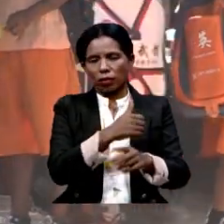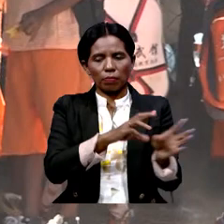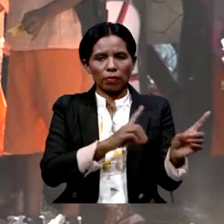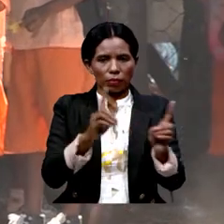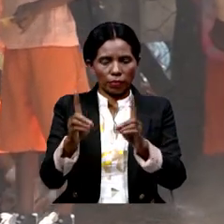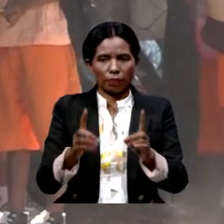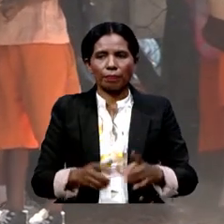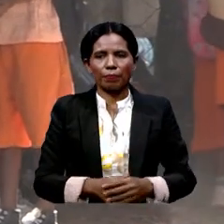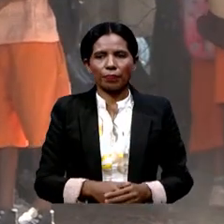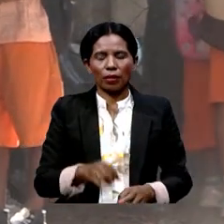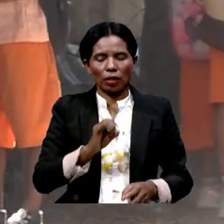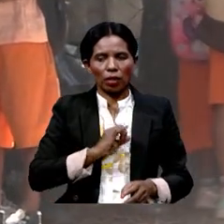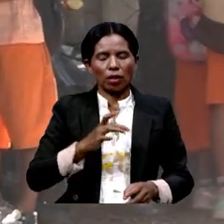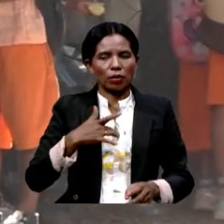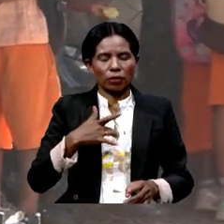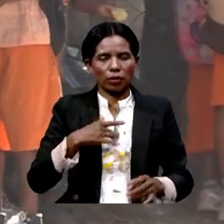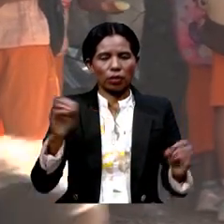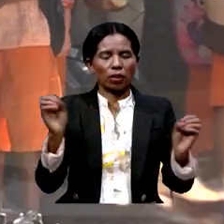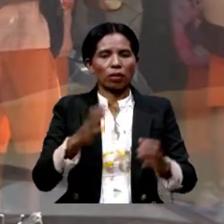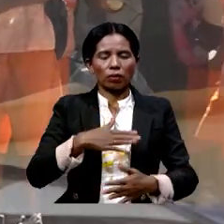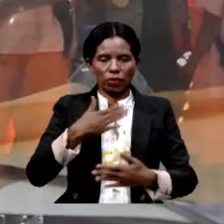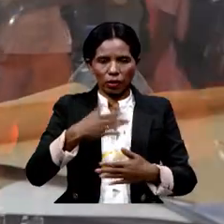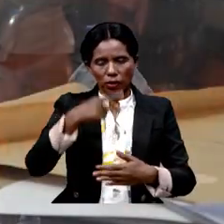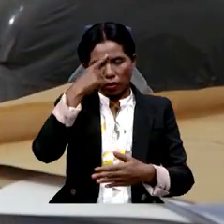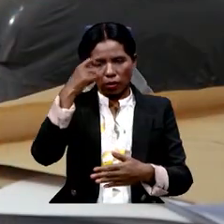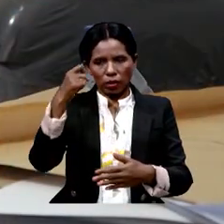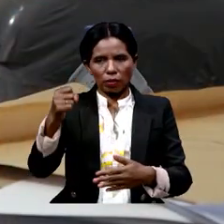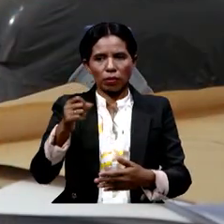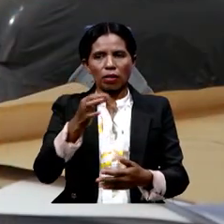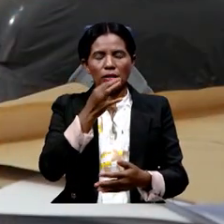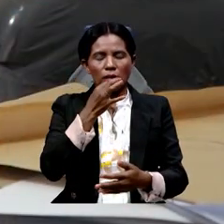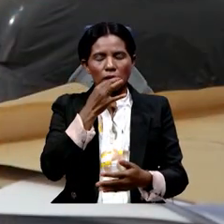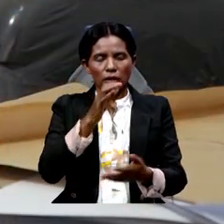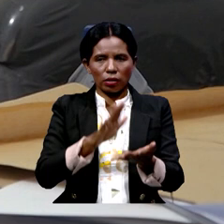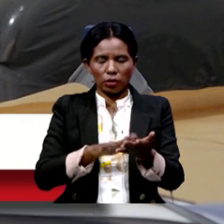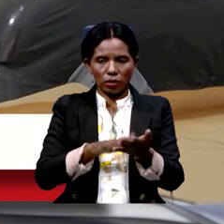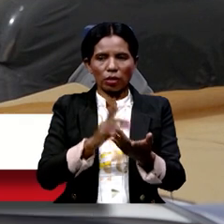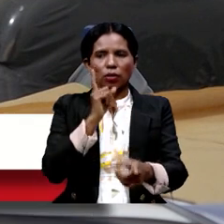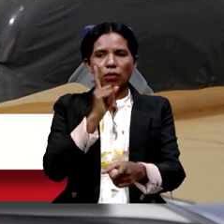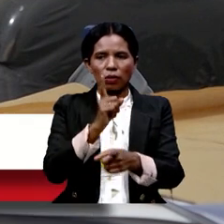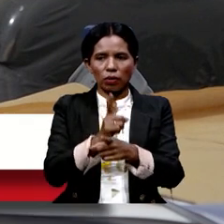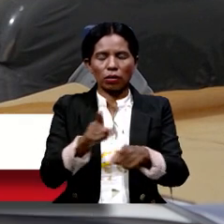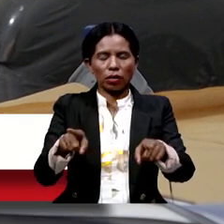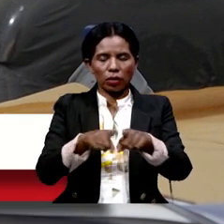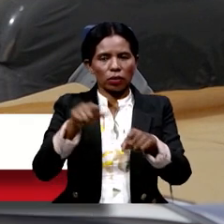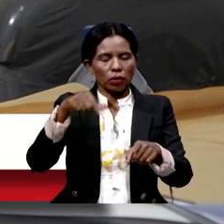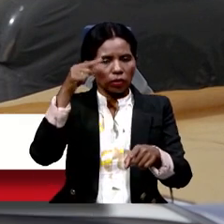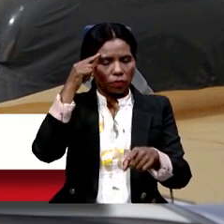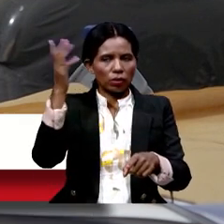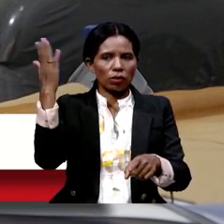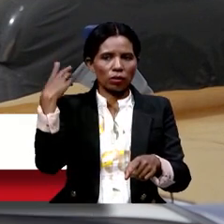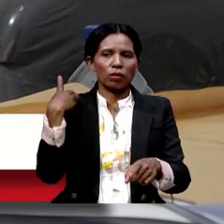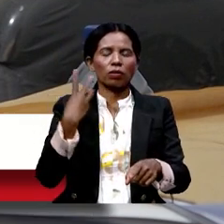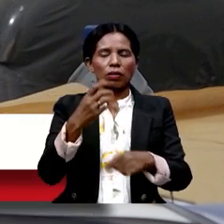Eu senti lá satisfaz também. Bahwa tidak merenda sekolah ne lolos ne ane sang governo anterior karik